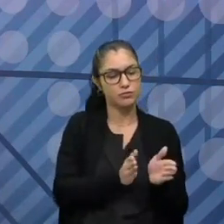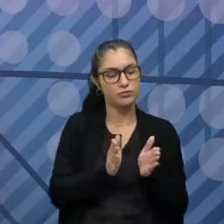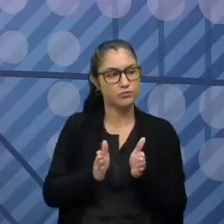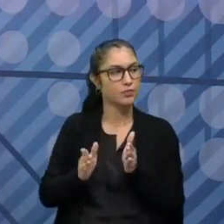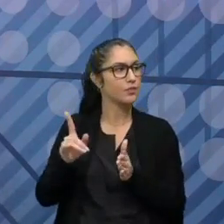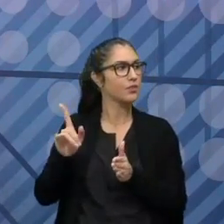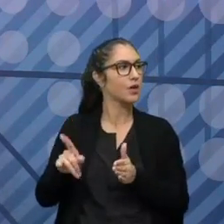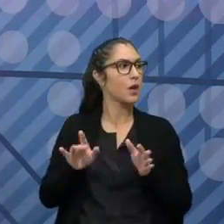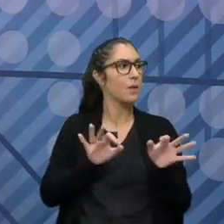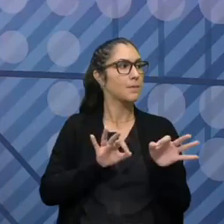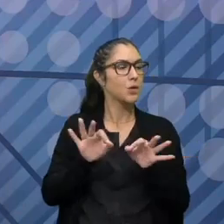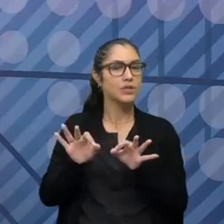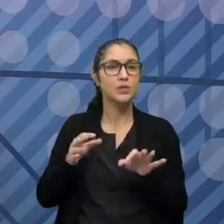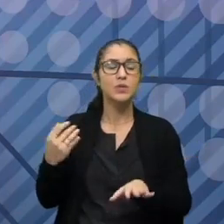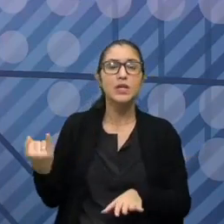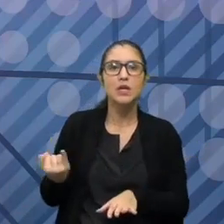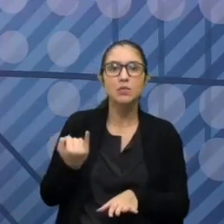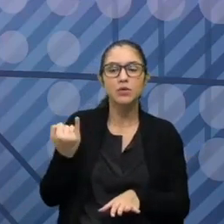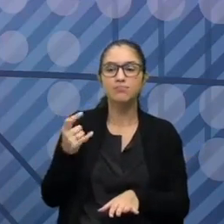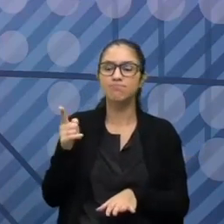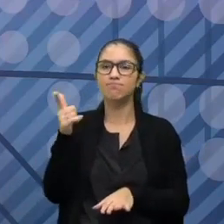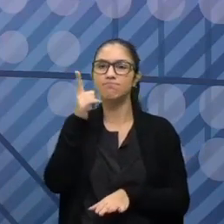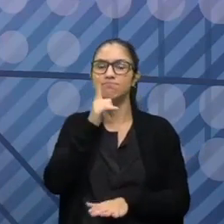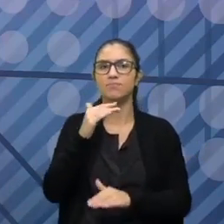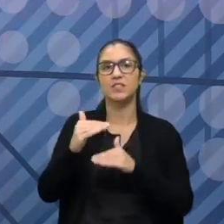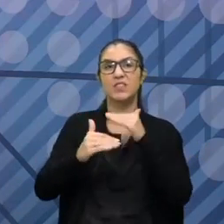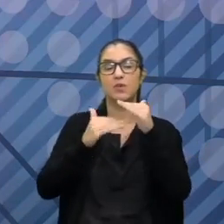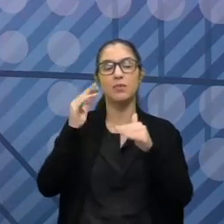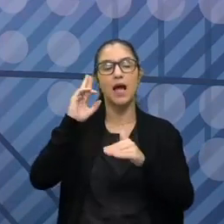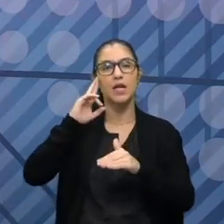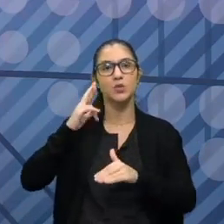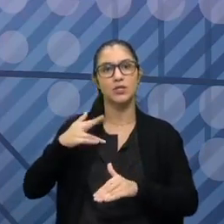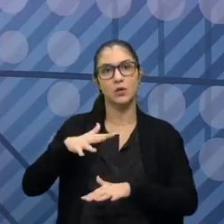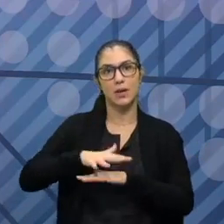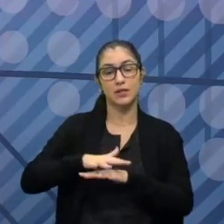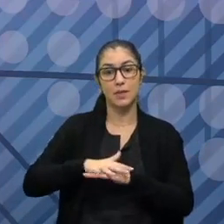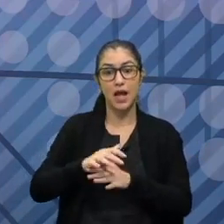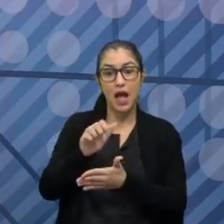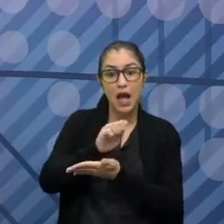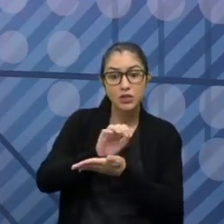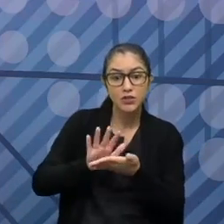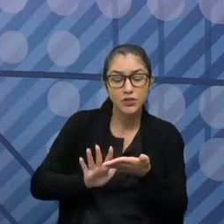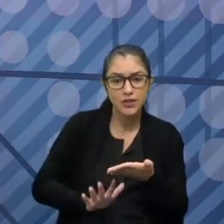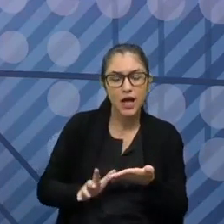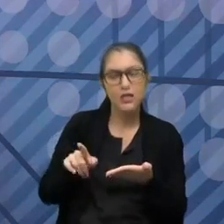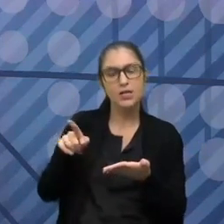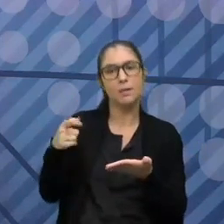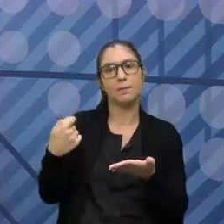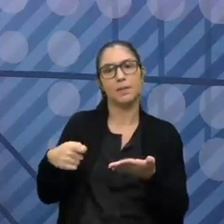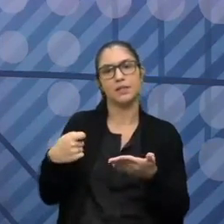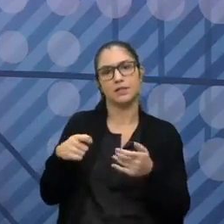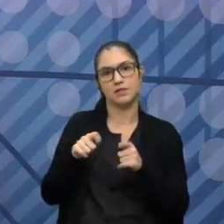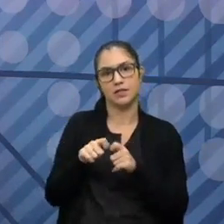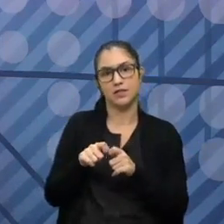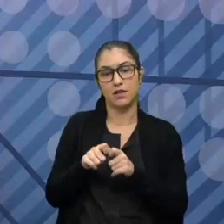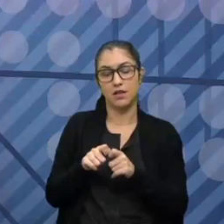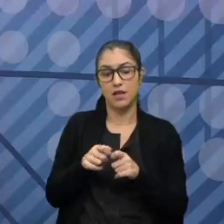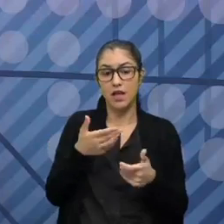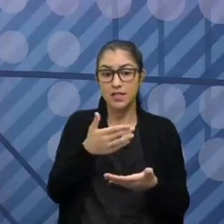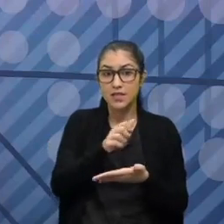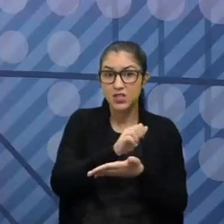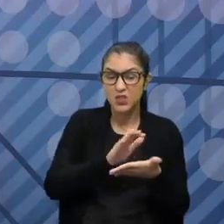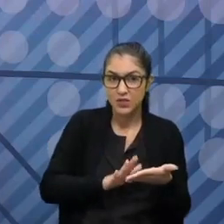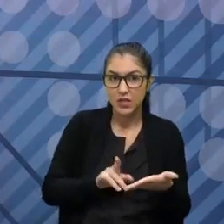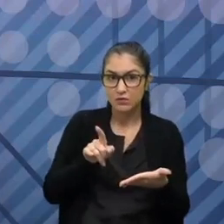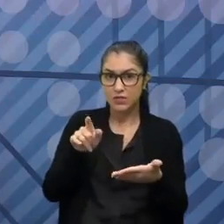os processos importantes para o desenvolvimento do raciocínio matemático. São as atividades que devem ser realizadas. E quando essas atividades